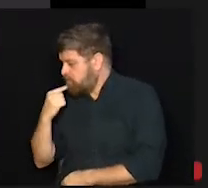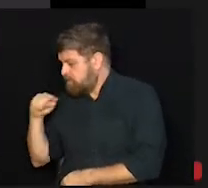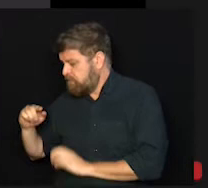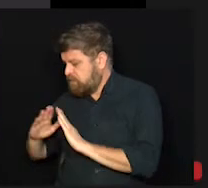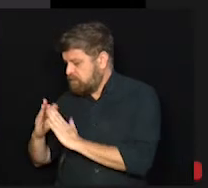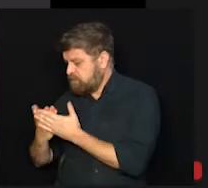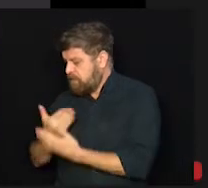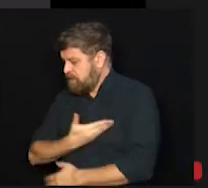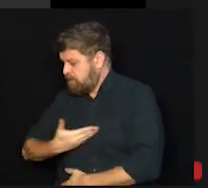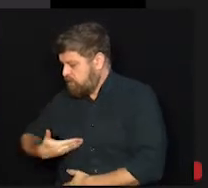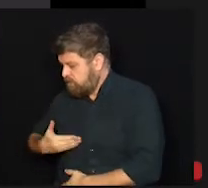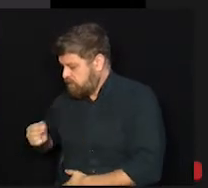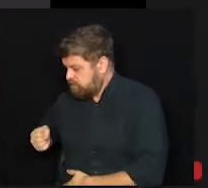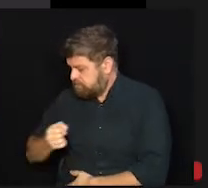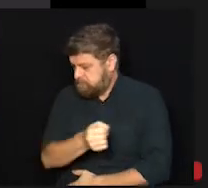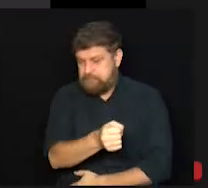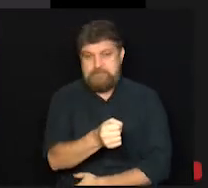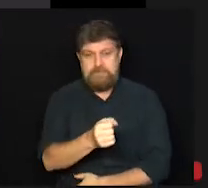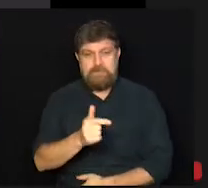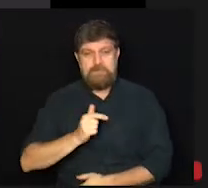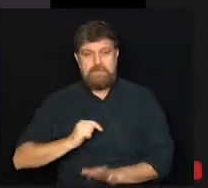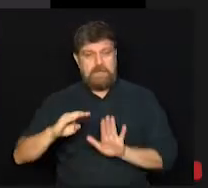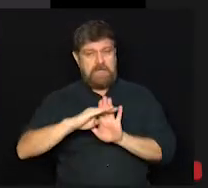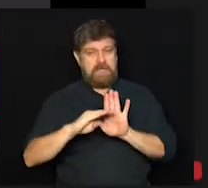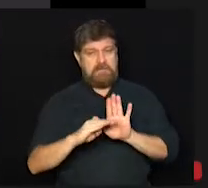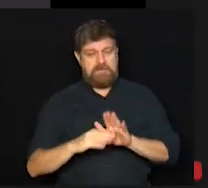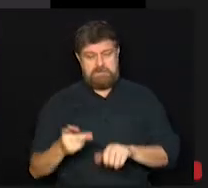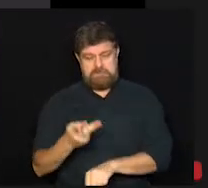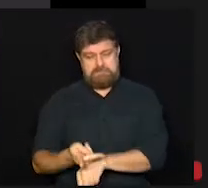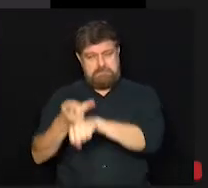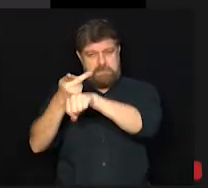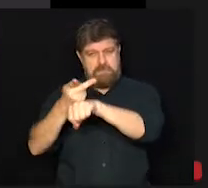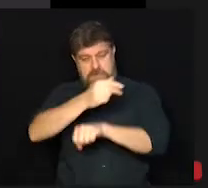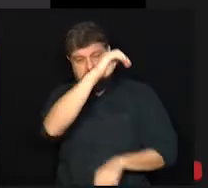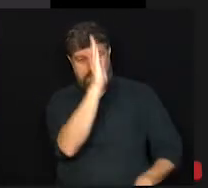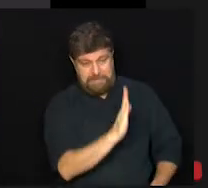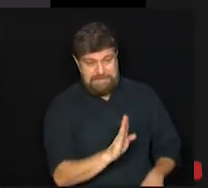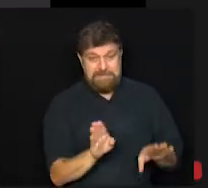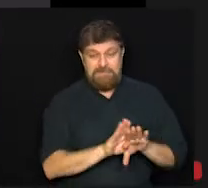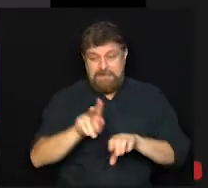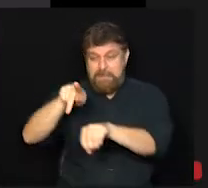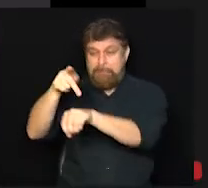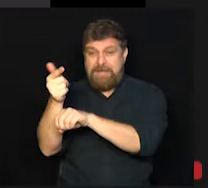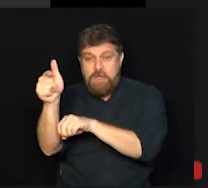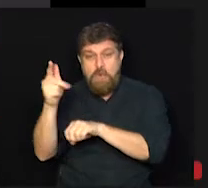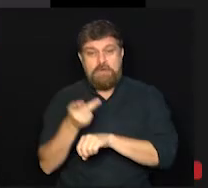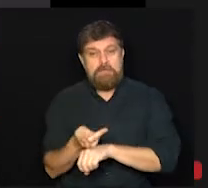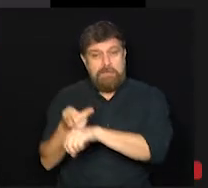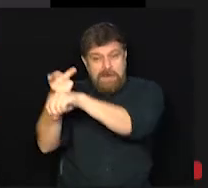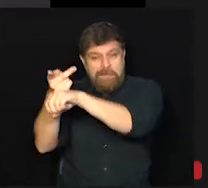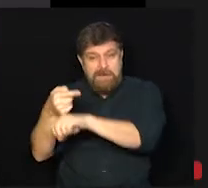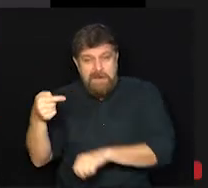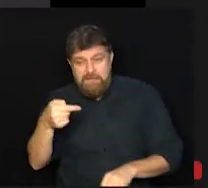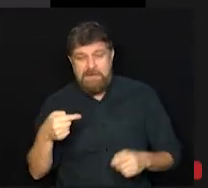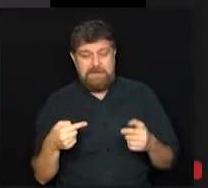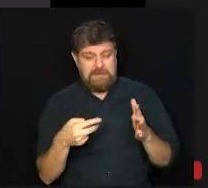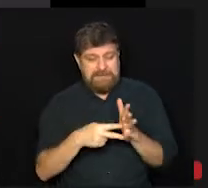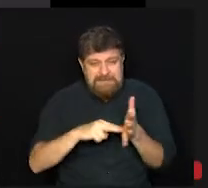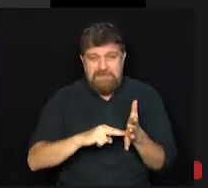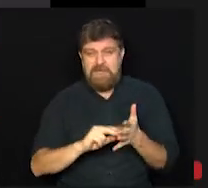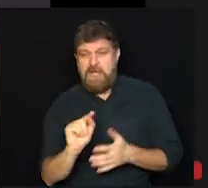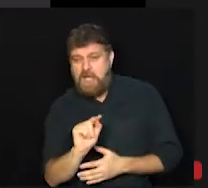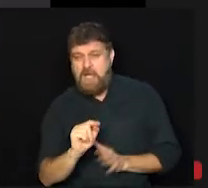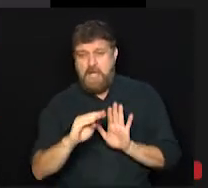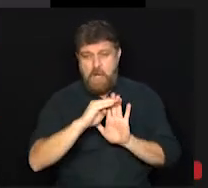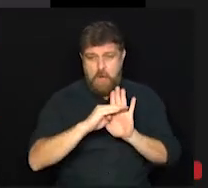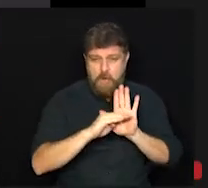programa que foi premiado nacional e internacionalmente, porque ele é considerado um programa, ele